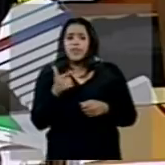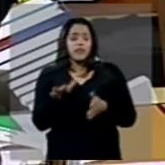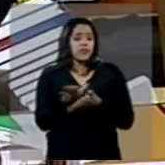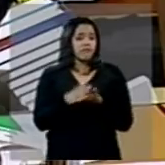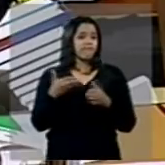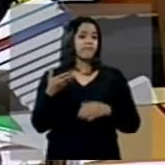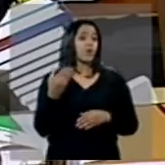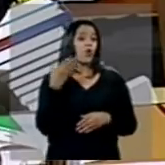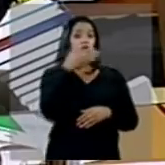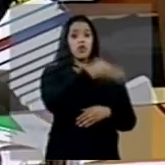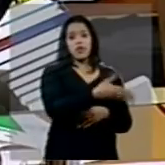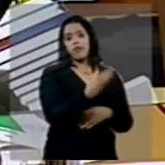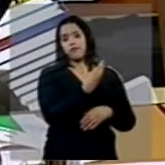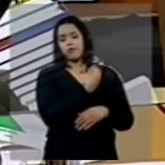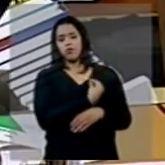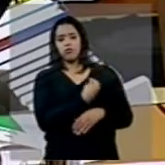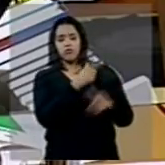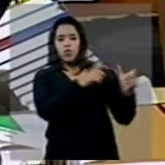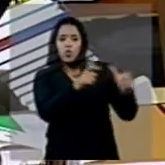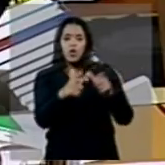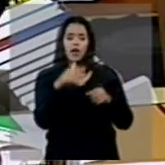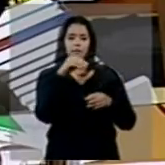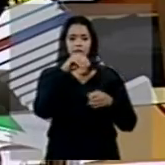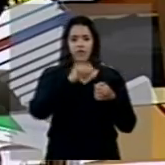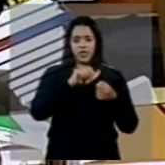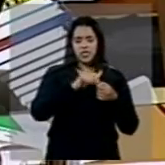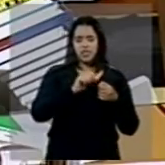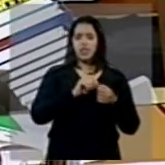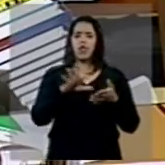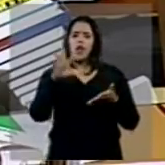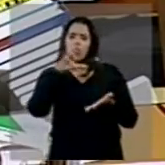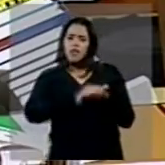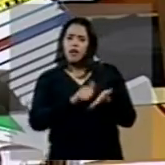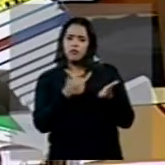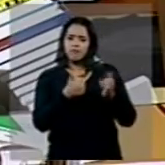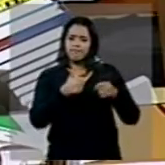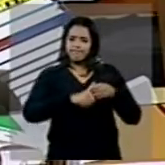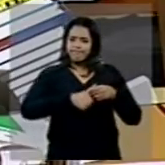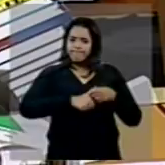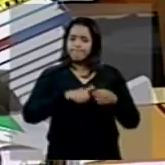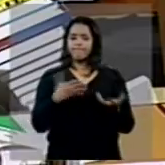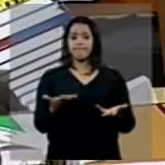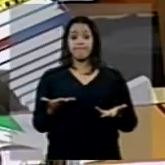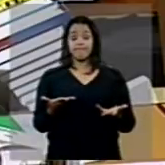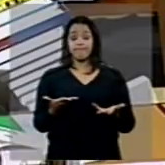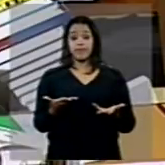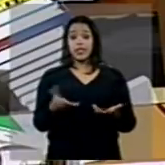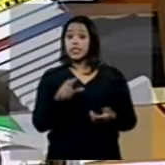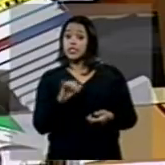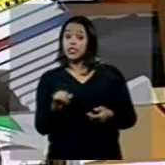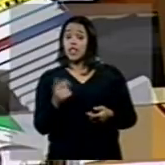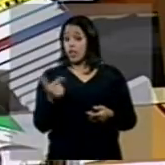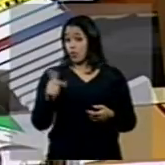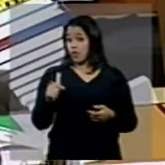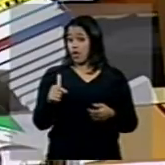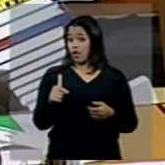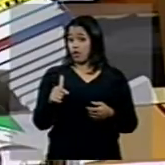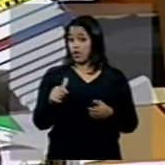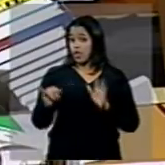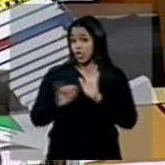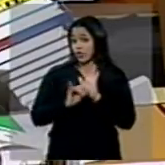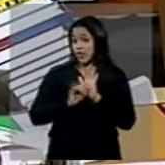para identificação biométrica. O fato de não ter identificação